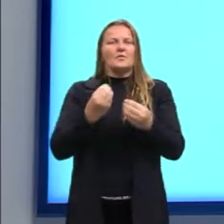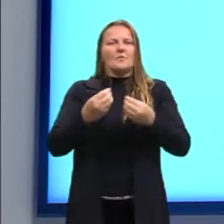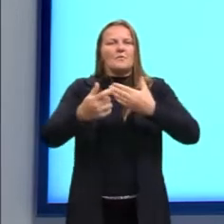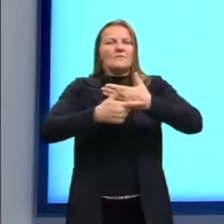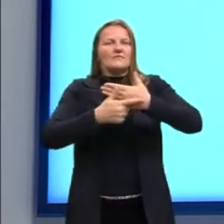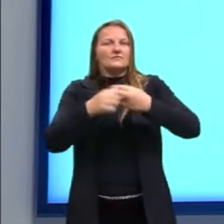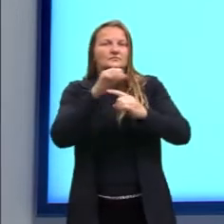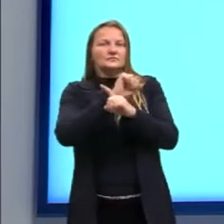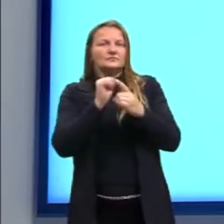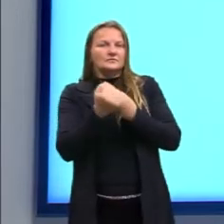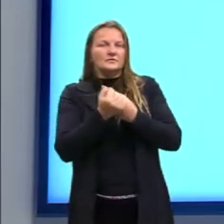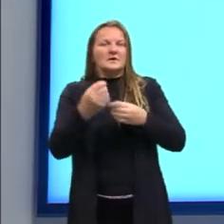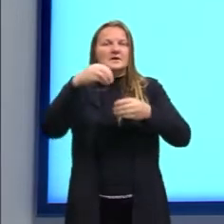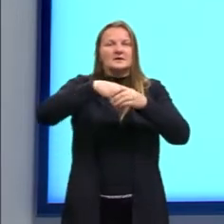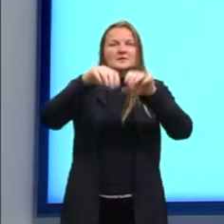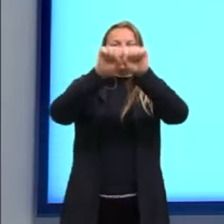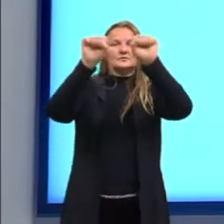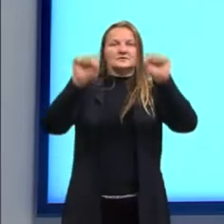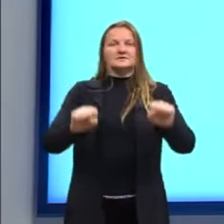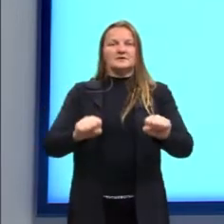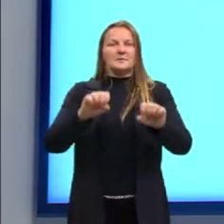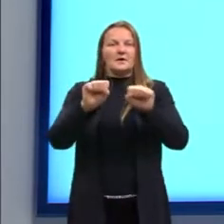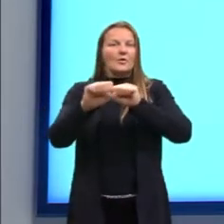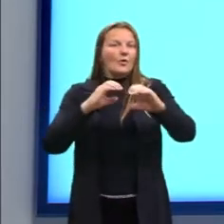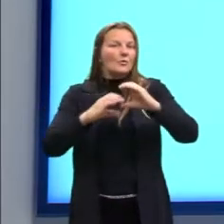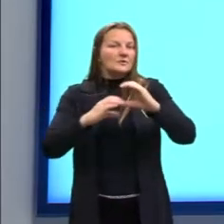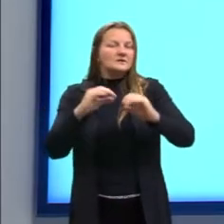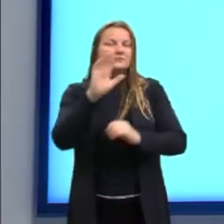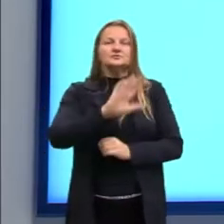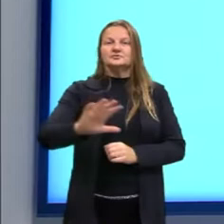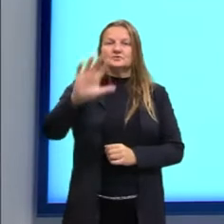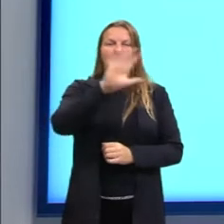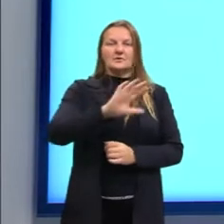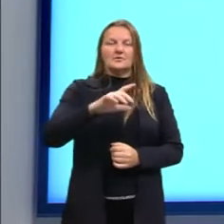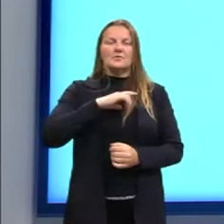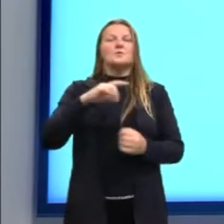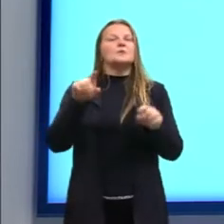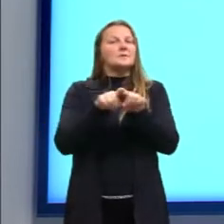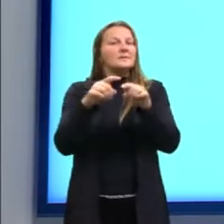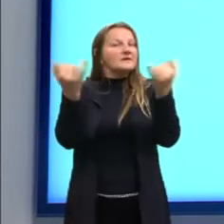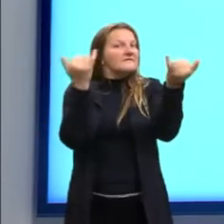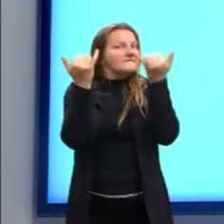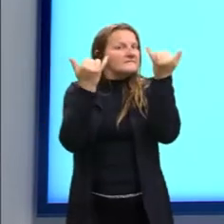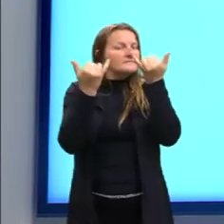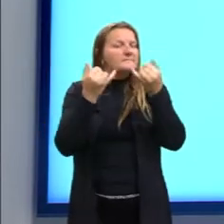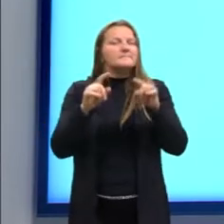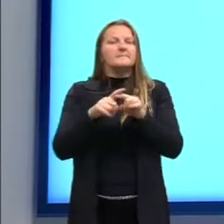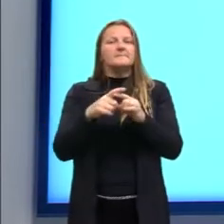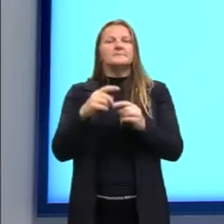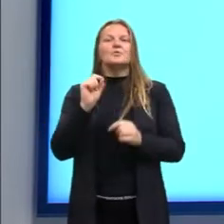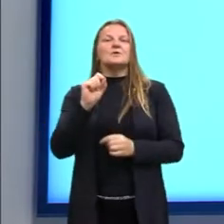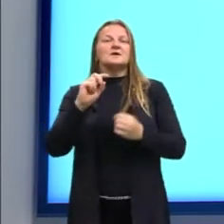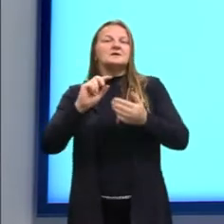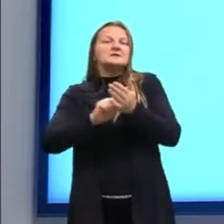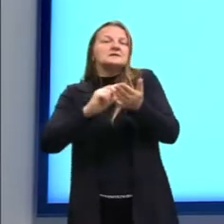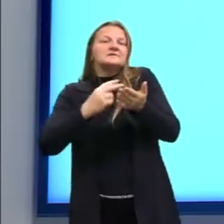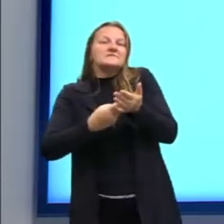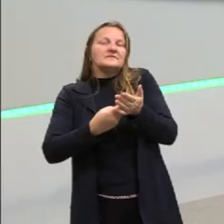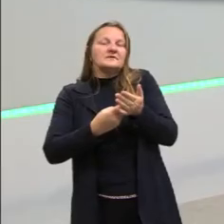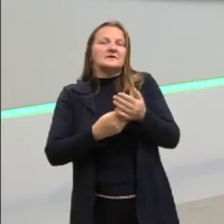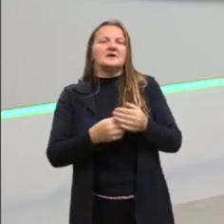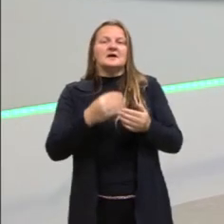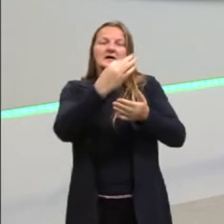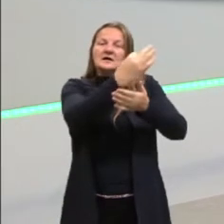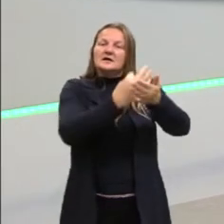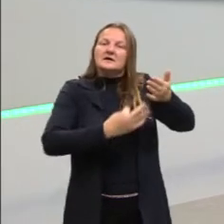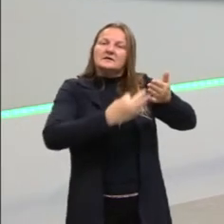social nos sistemas de comunicação e informação, ou seja, nos textos que